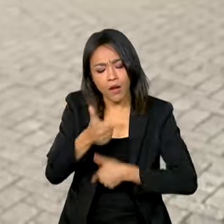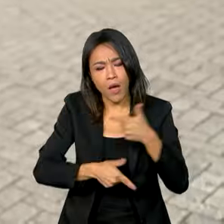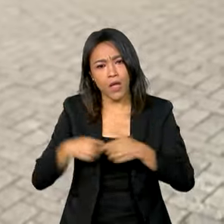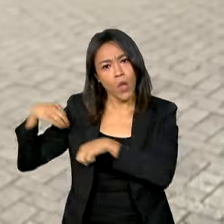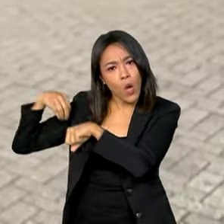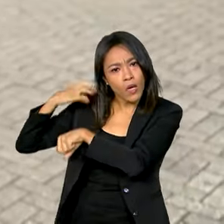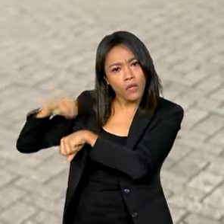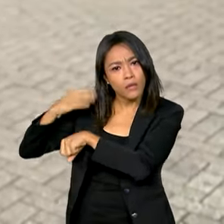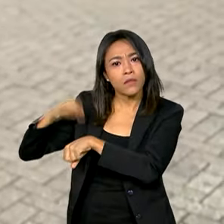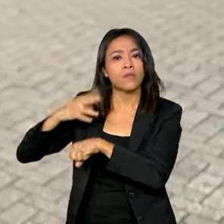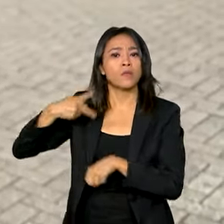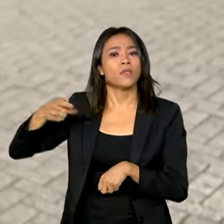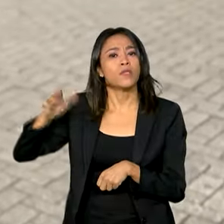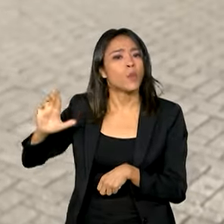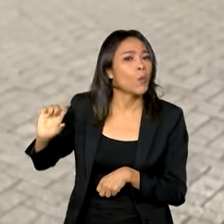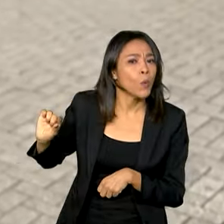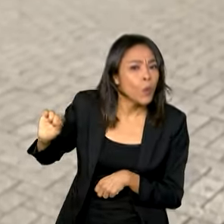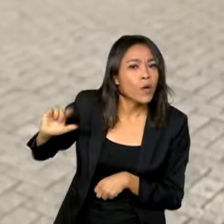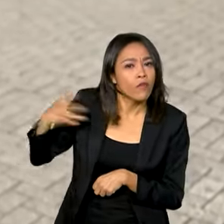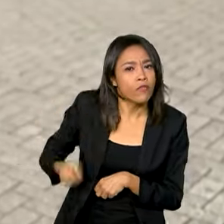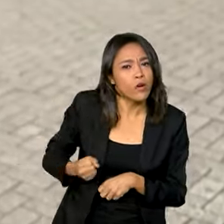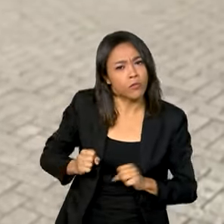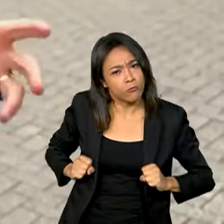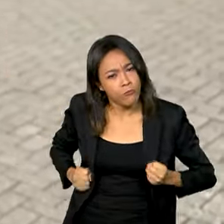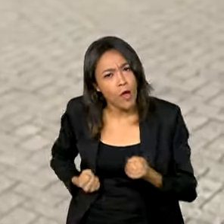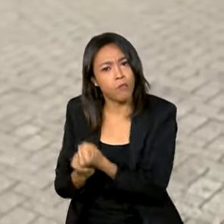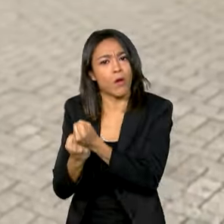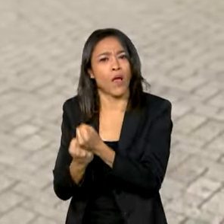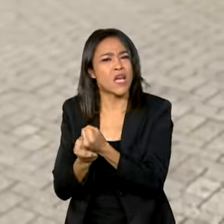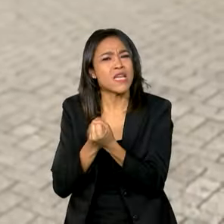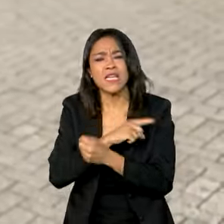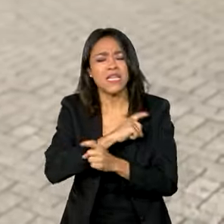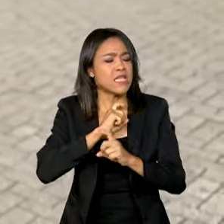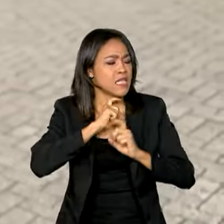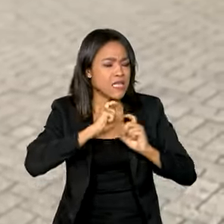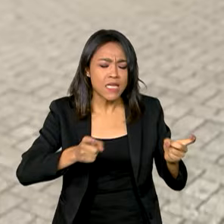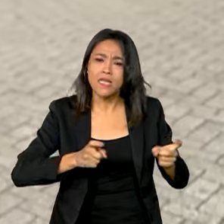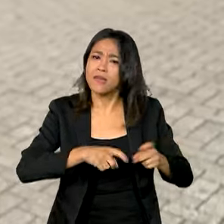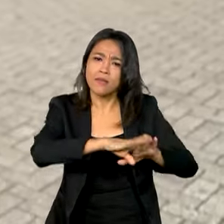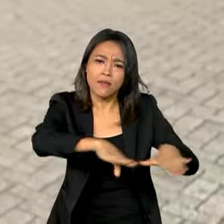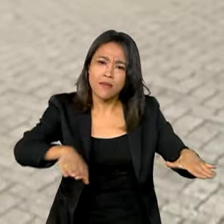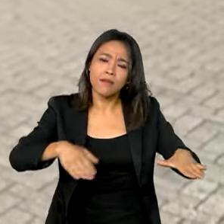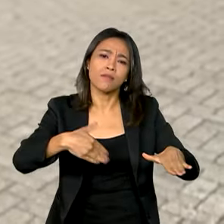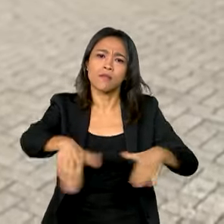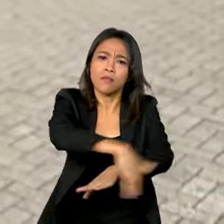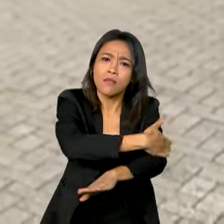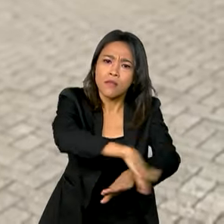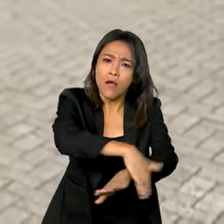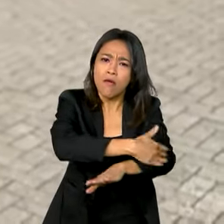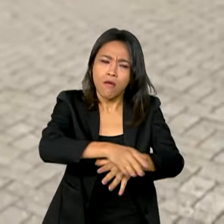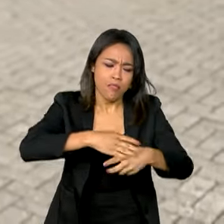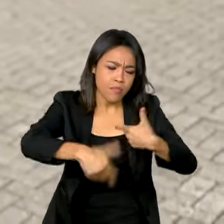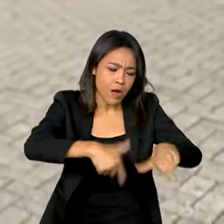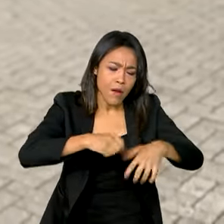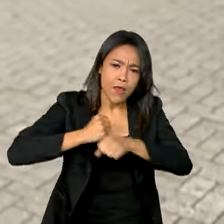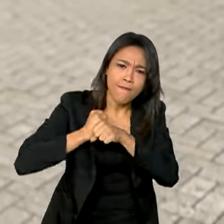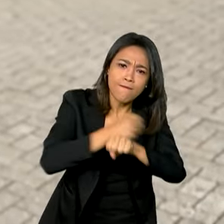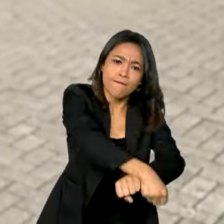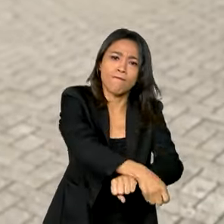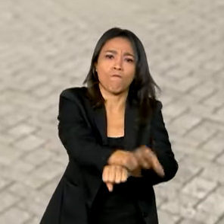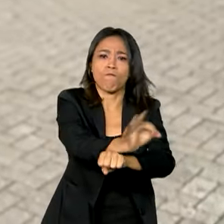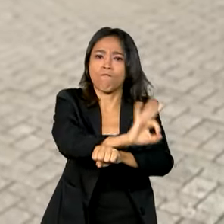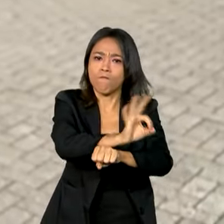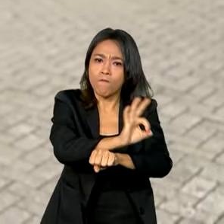do presidente Lula é dar as mãos e não deixar nenhuma criança em situação de trabalho infantil. Vamos trabalhar